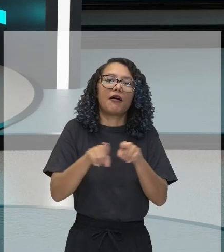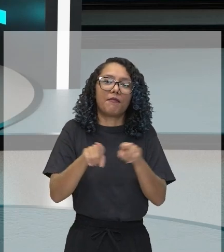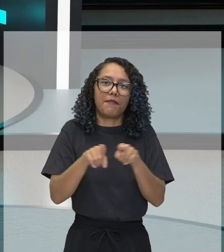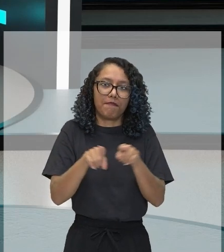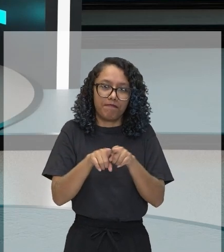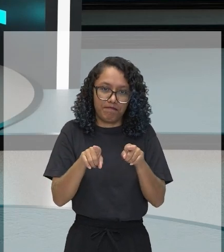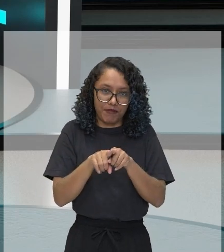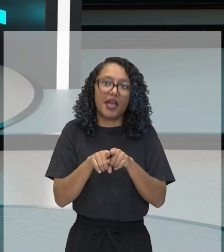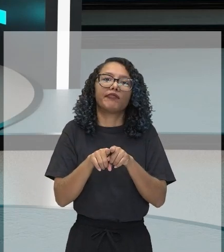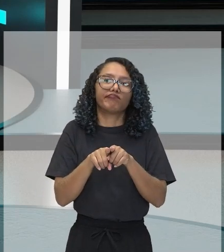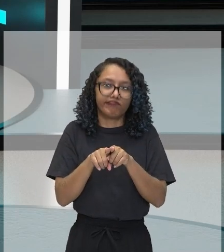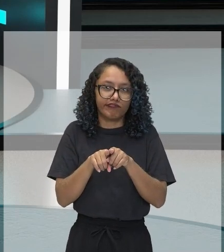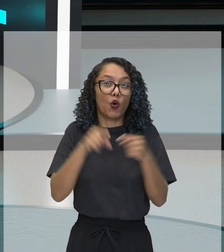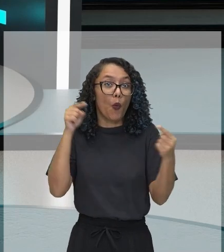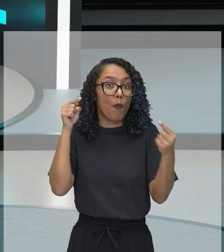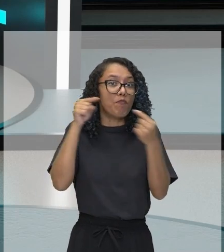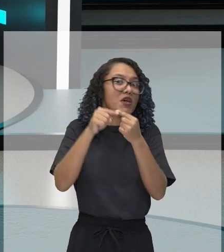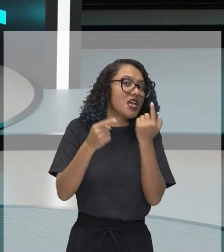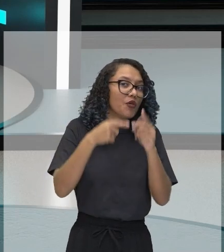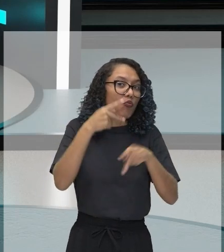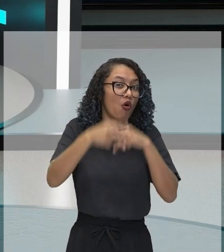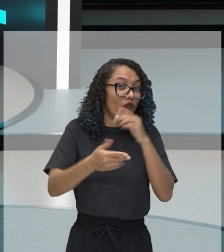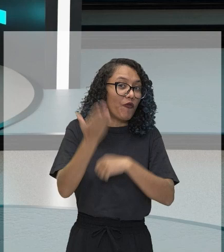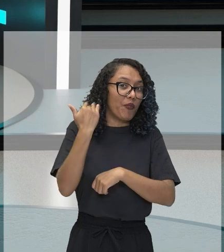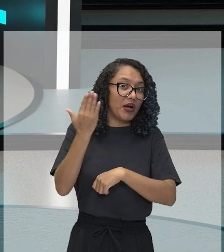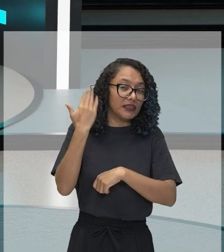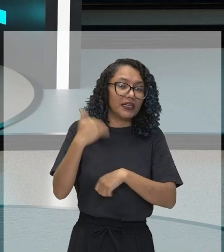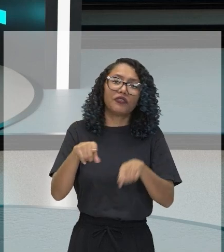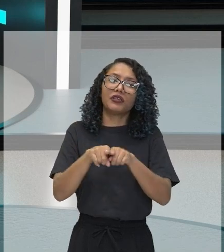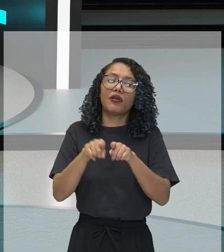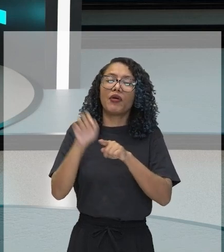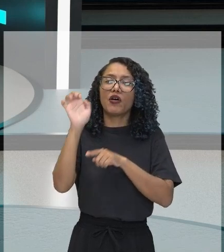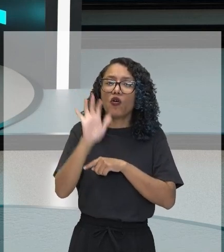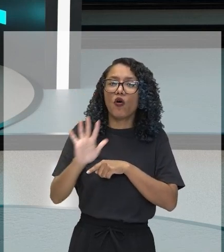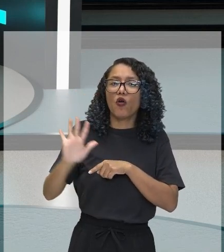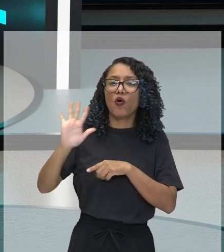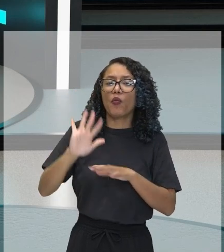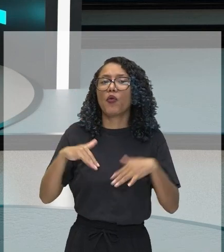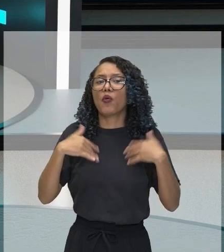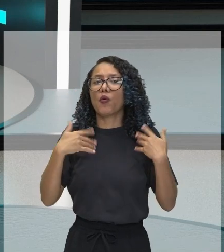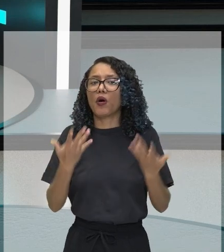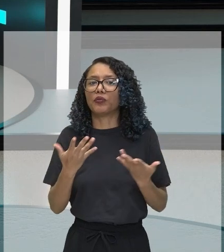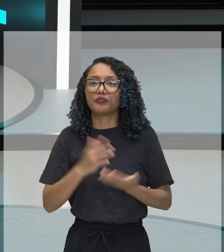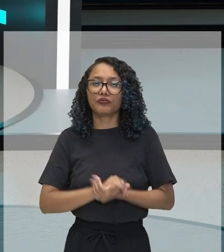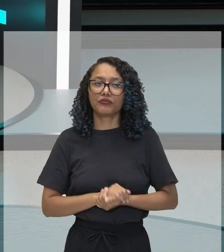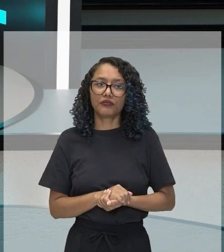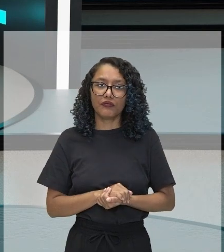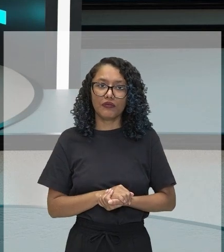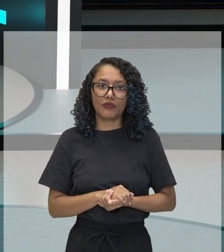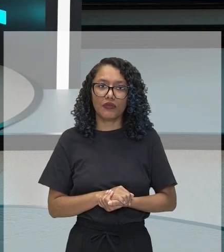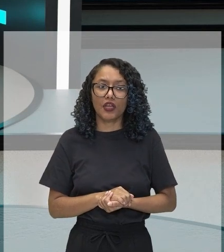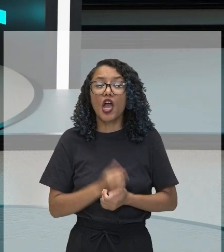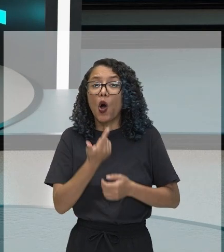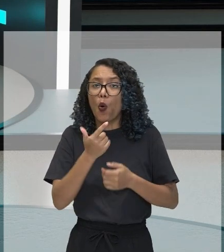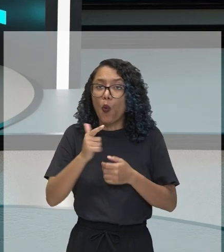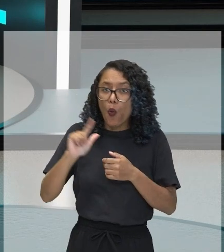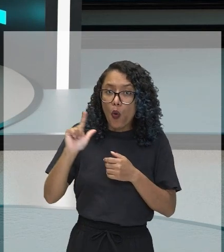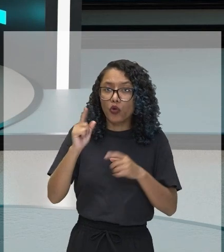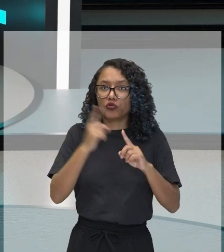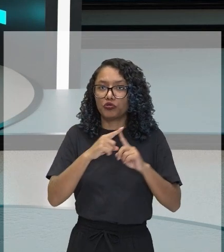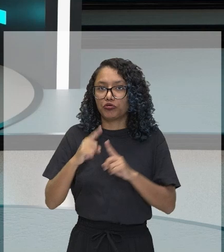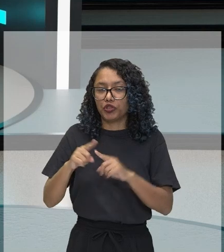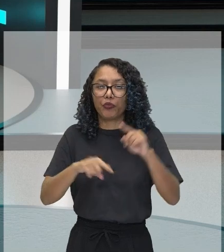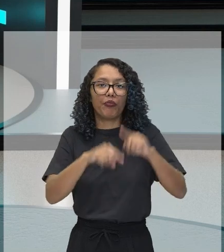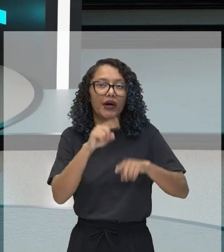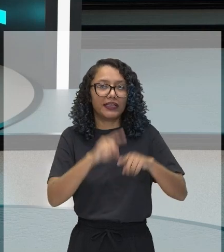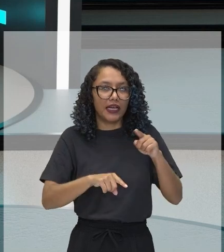esses povos ancestrais. E dos europeus, a dança ao som dos instrumentos melódicos. Então, através dessas